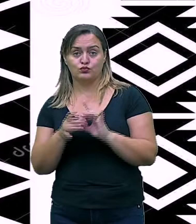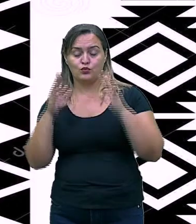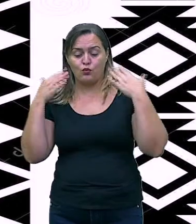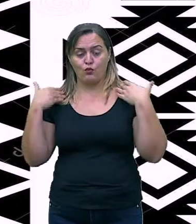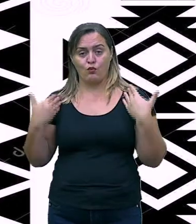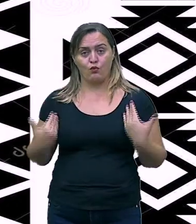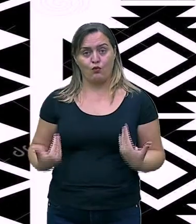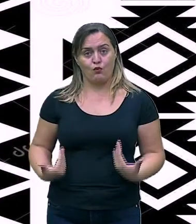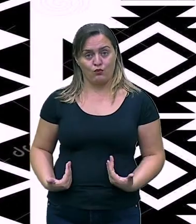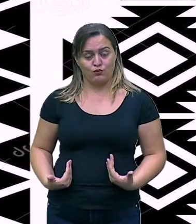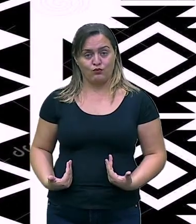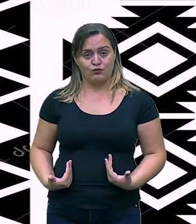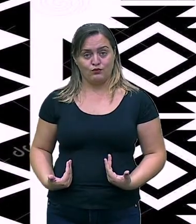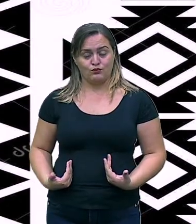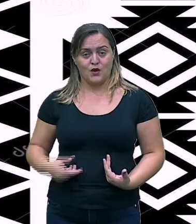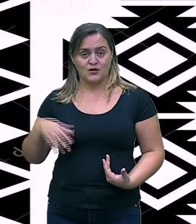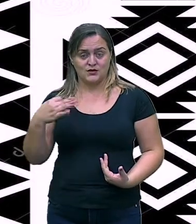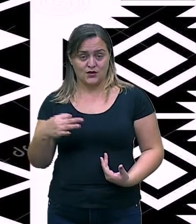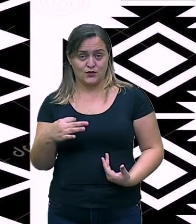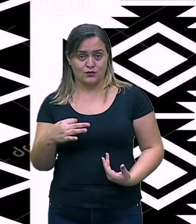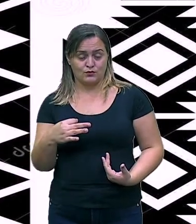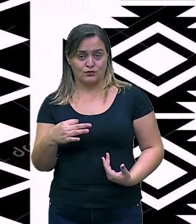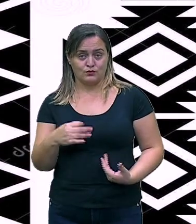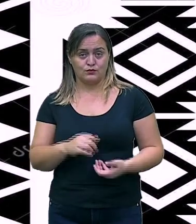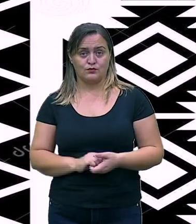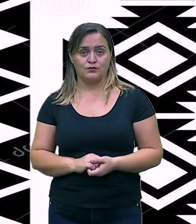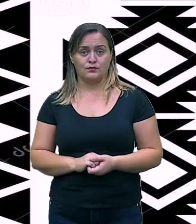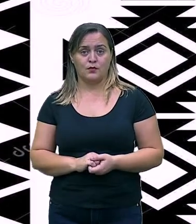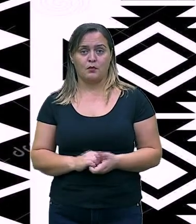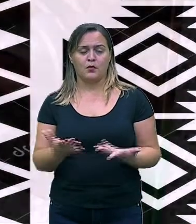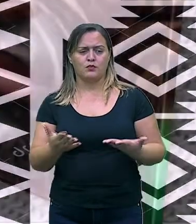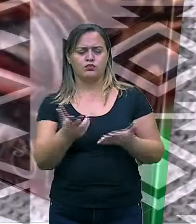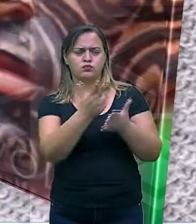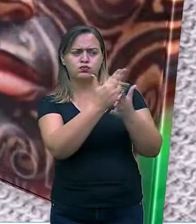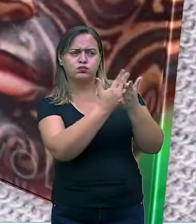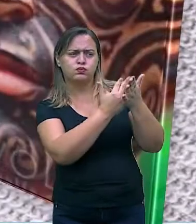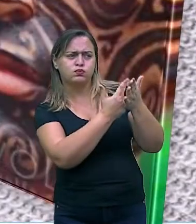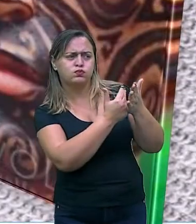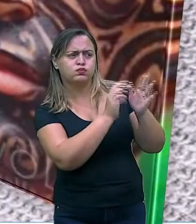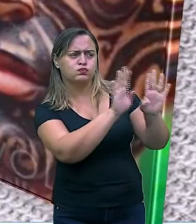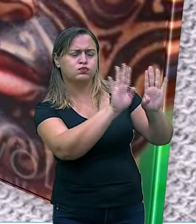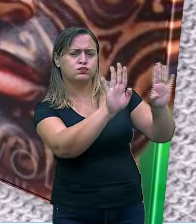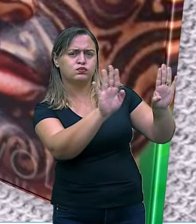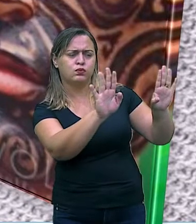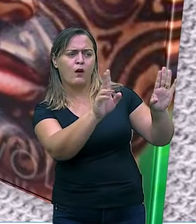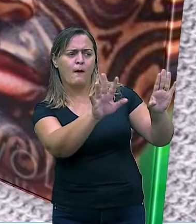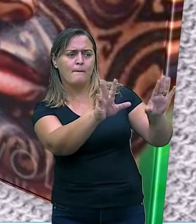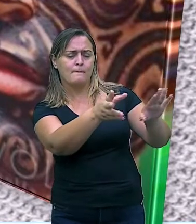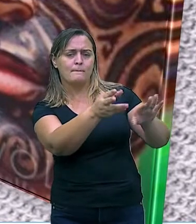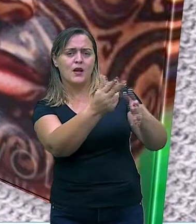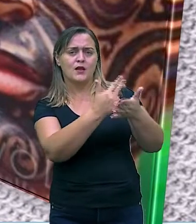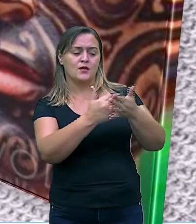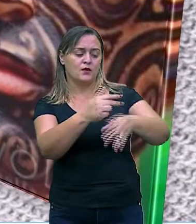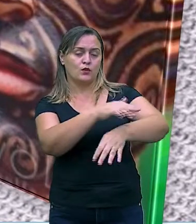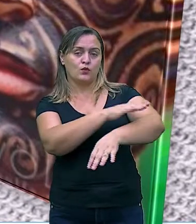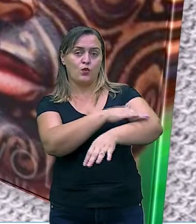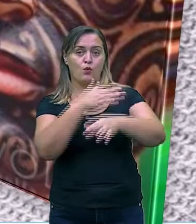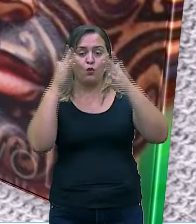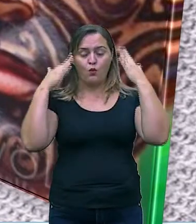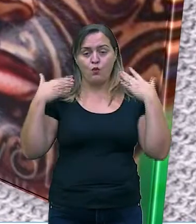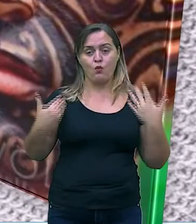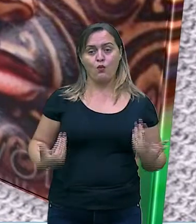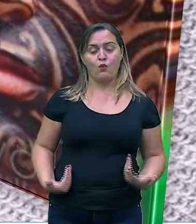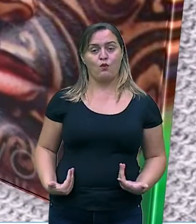tirar das telas, vamos tirar das imagens e vamos passar para o corpo. Observe essas duas imagens,